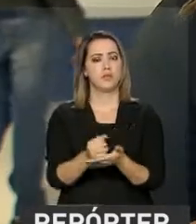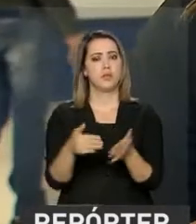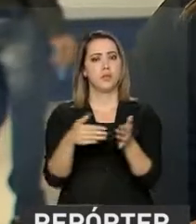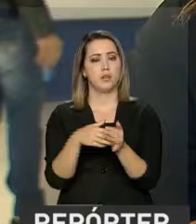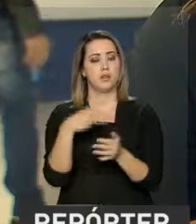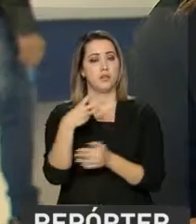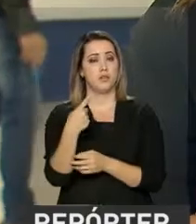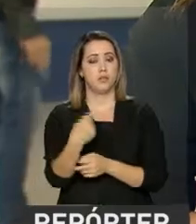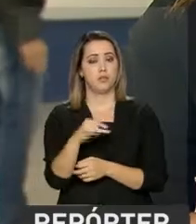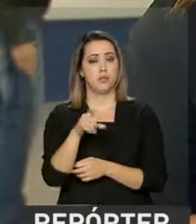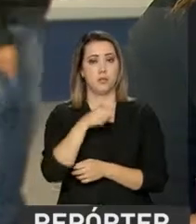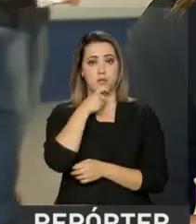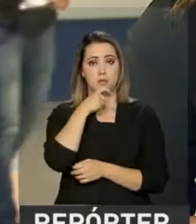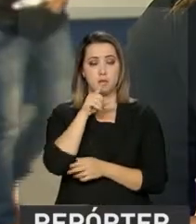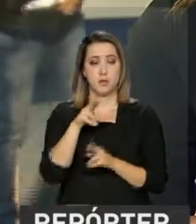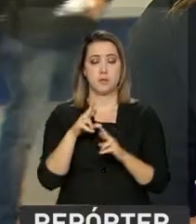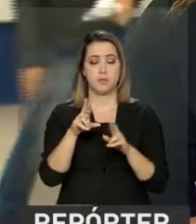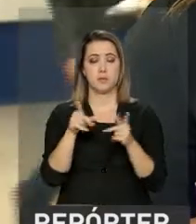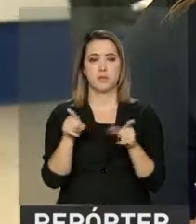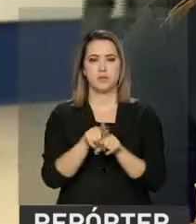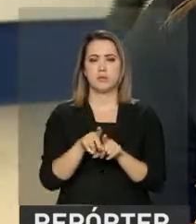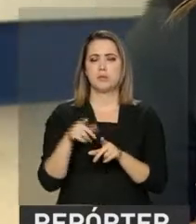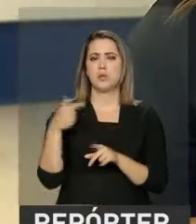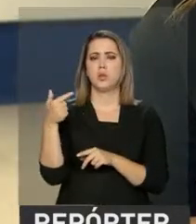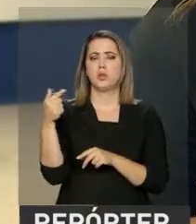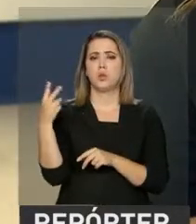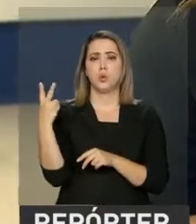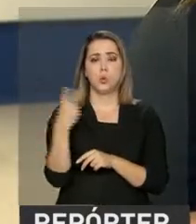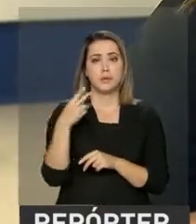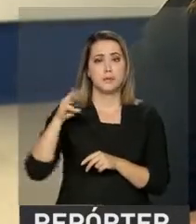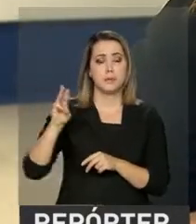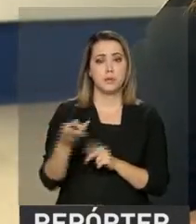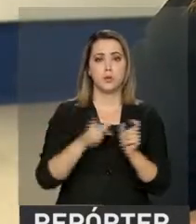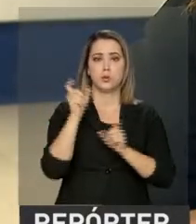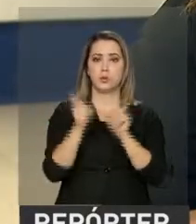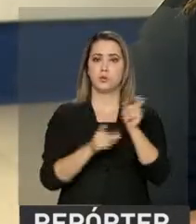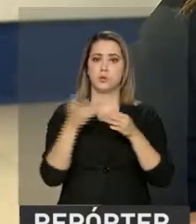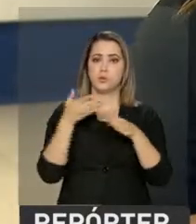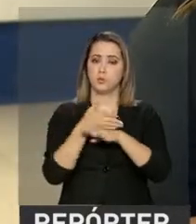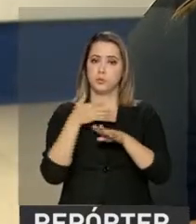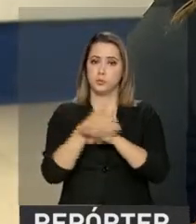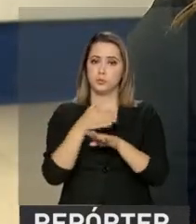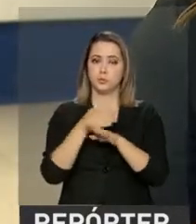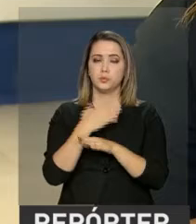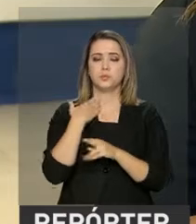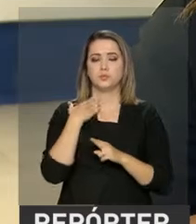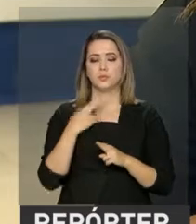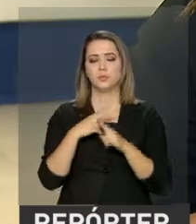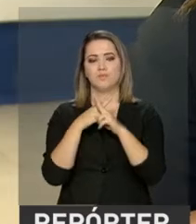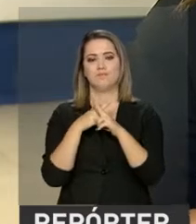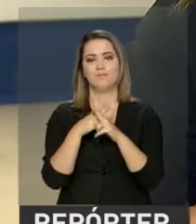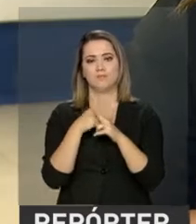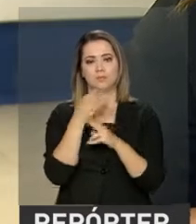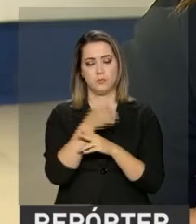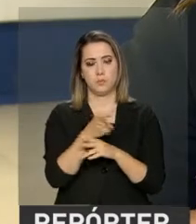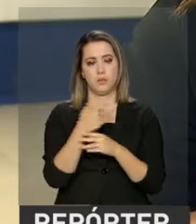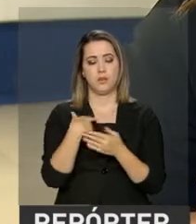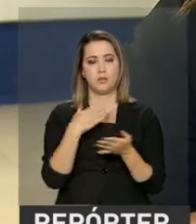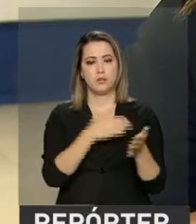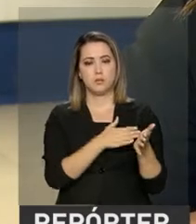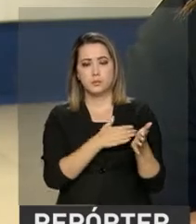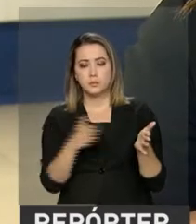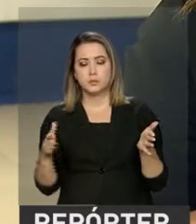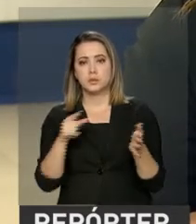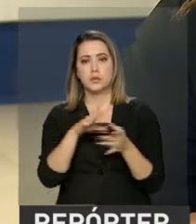31 de julho a expectativa é que dois milhões e meio de brasileiros compareceram às agências da caixa econômica federal nesta etapa